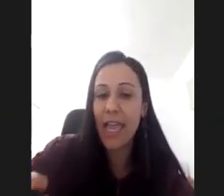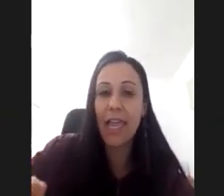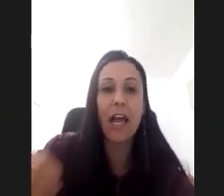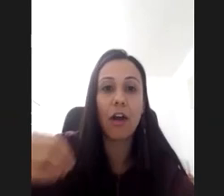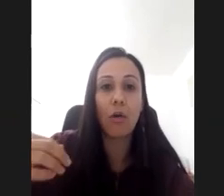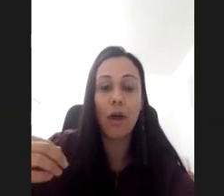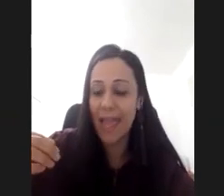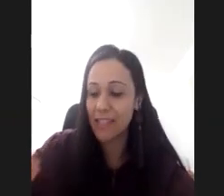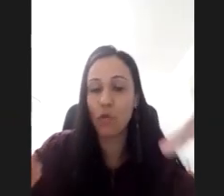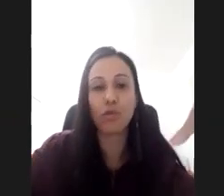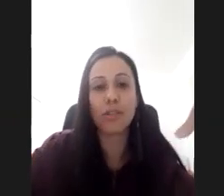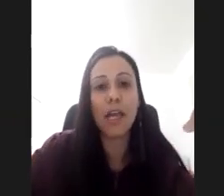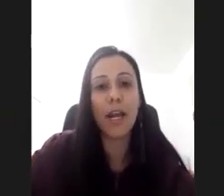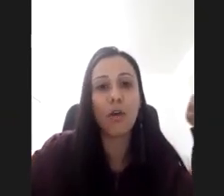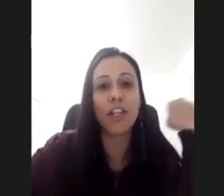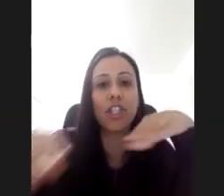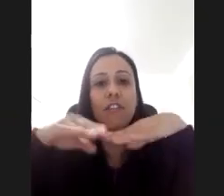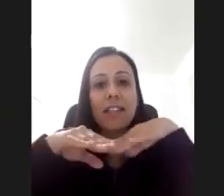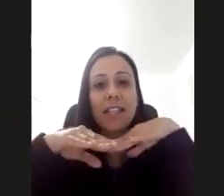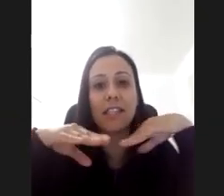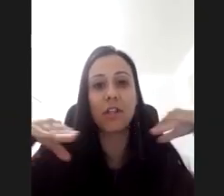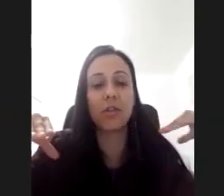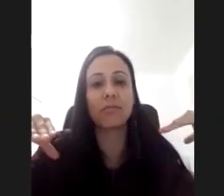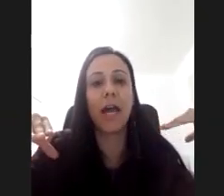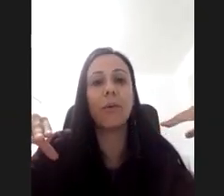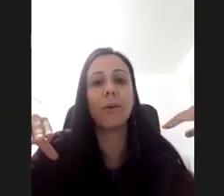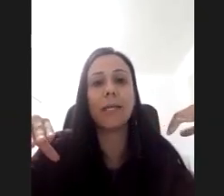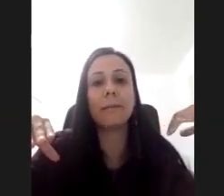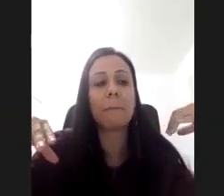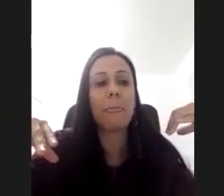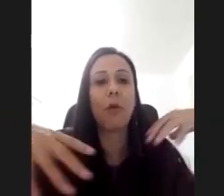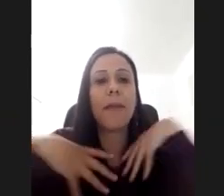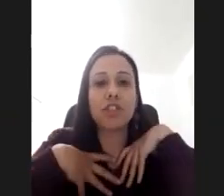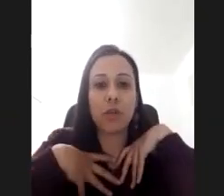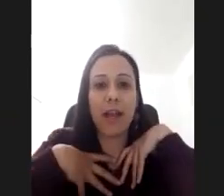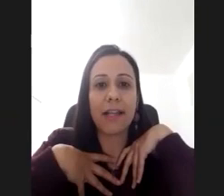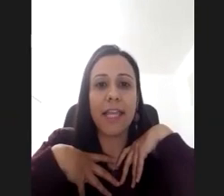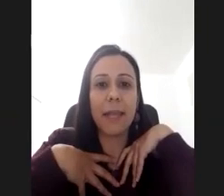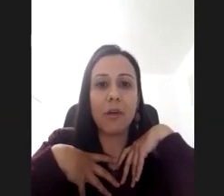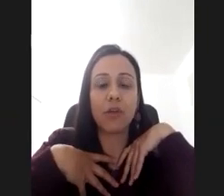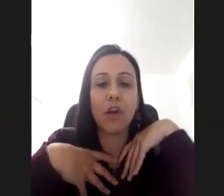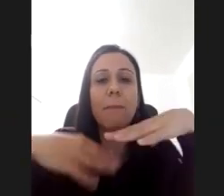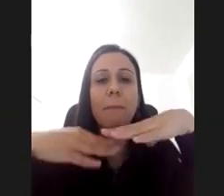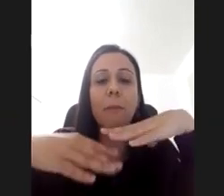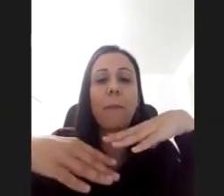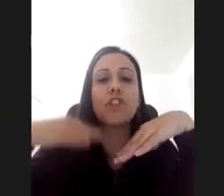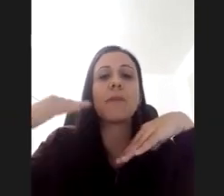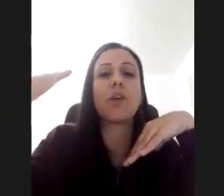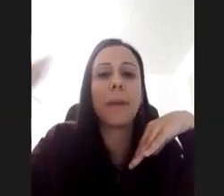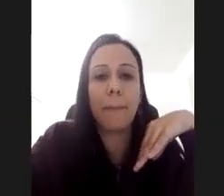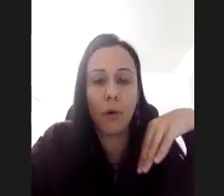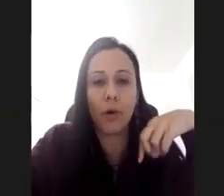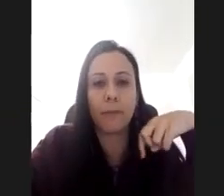aqui essa construção, ela é coletiva e ela tem que ser horizontal, né? O meu título acadêmico não pode